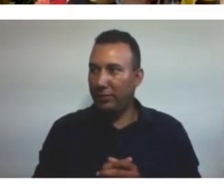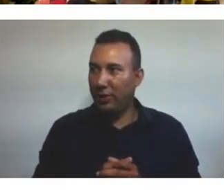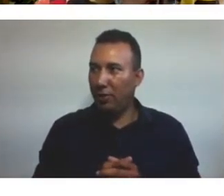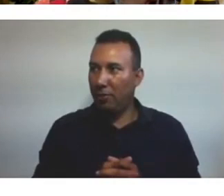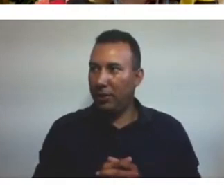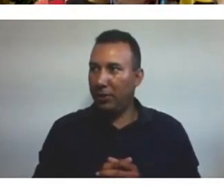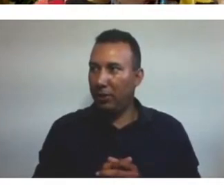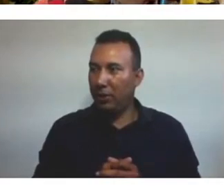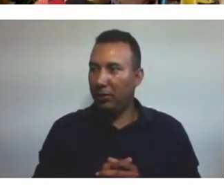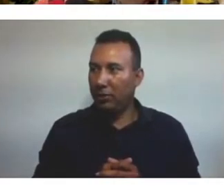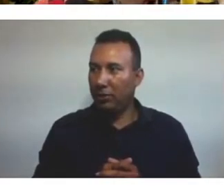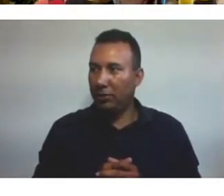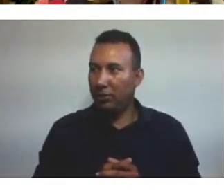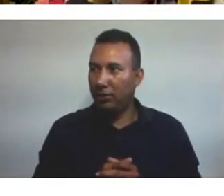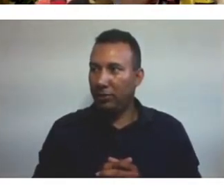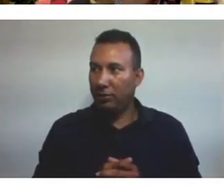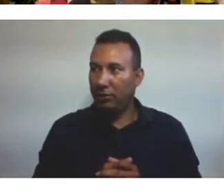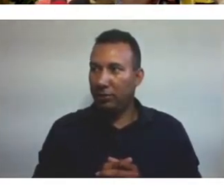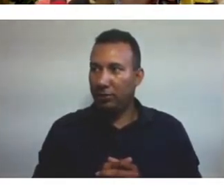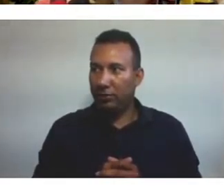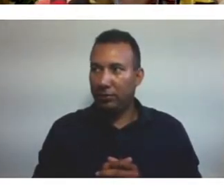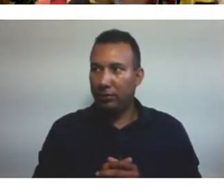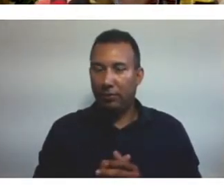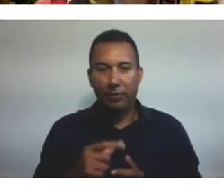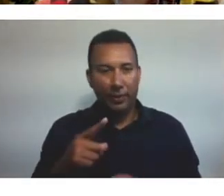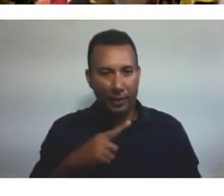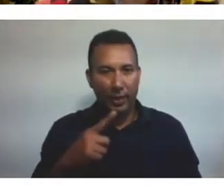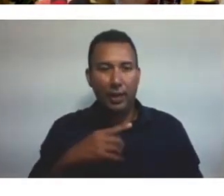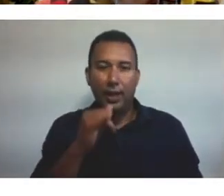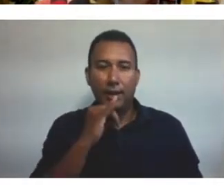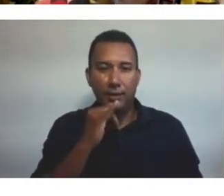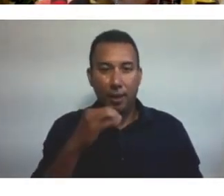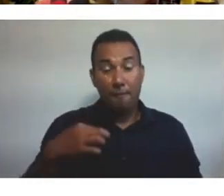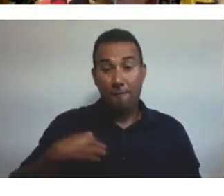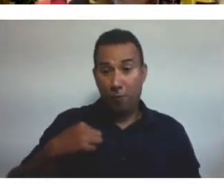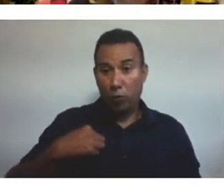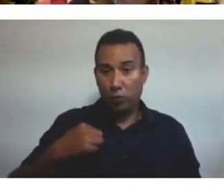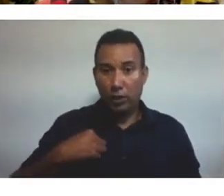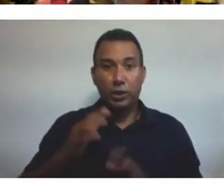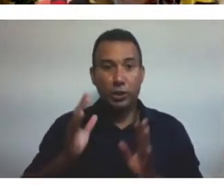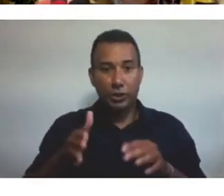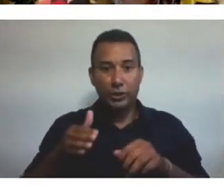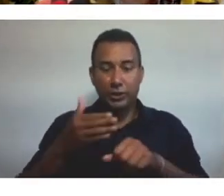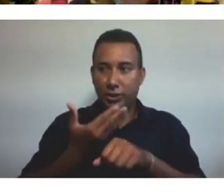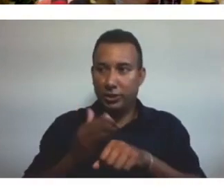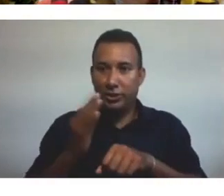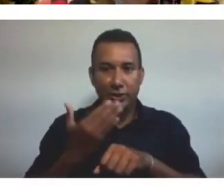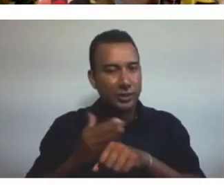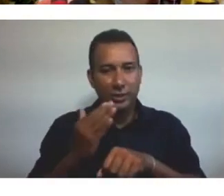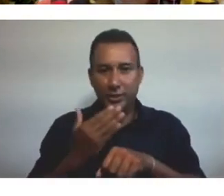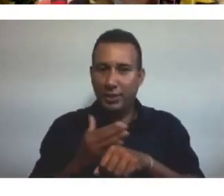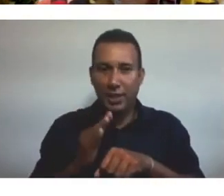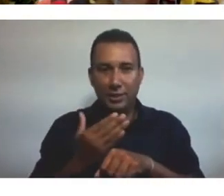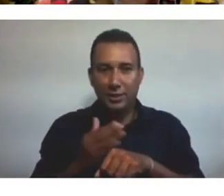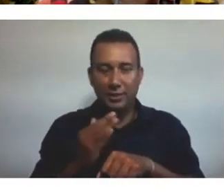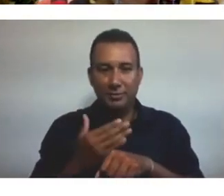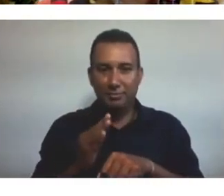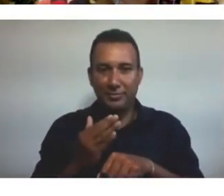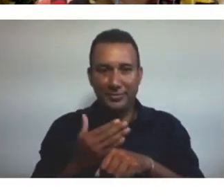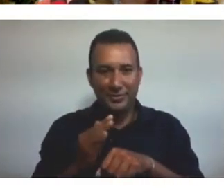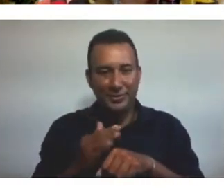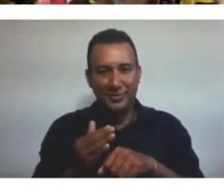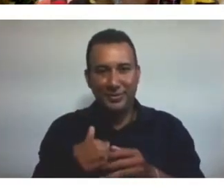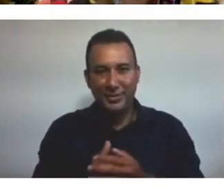Aqui são exemplos de voluntários que fizeram o nosso treinamento e as histórias estão disponibilizadas no nosso